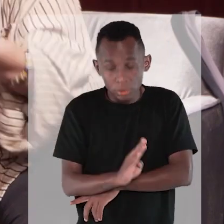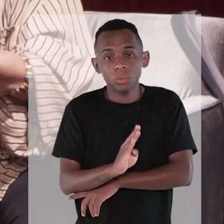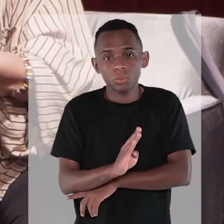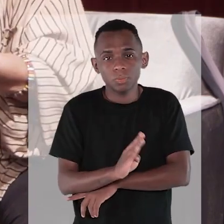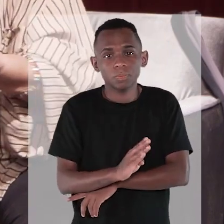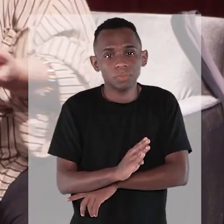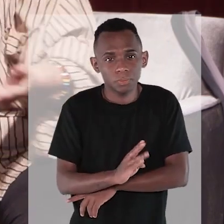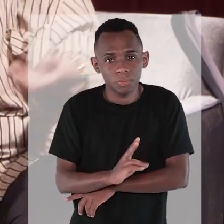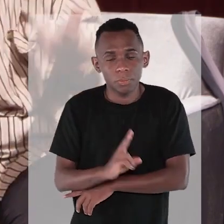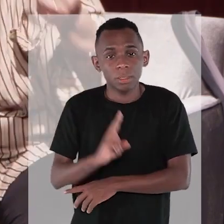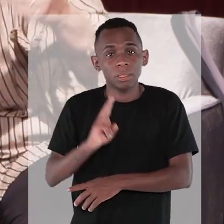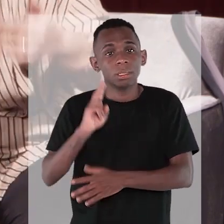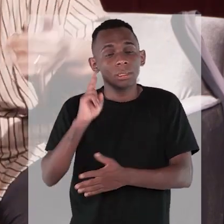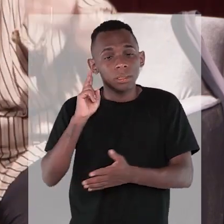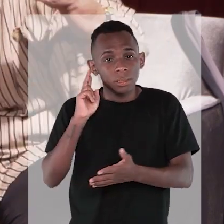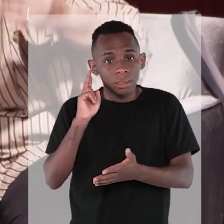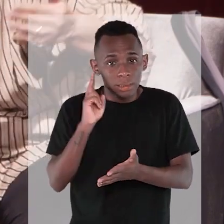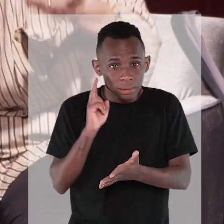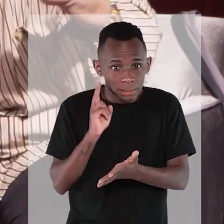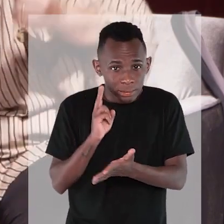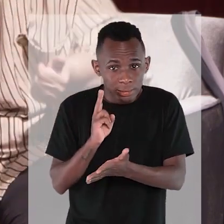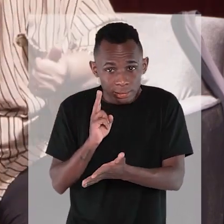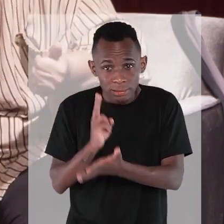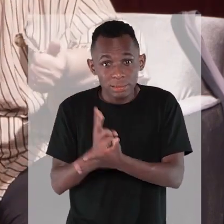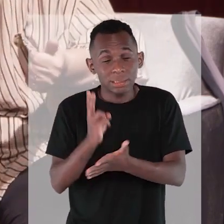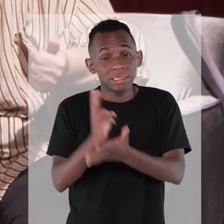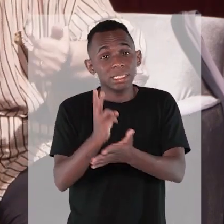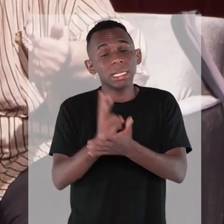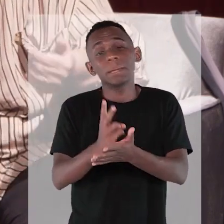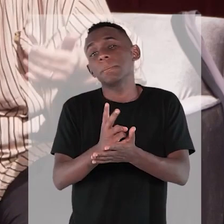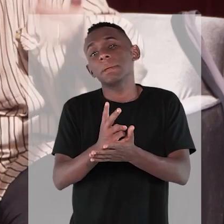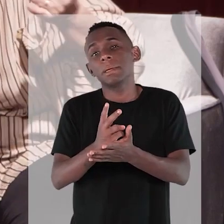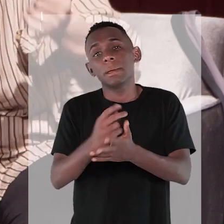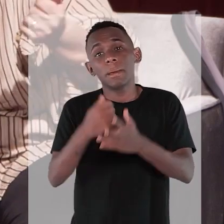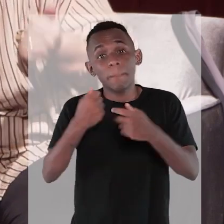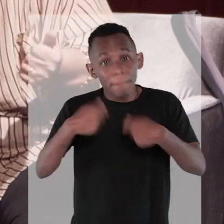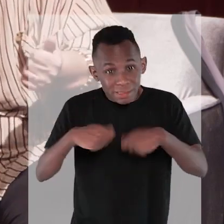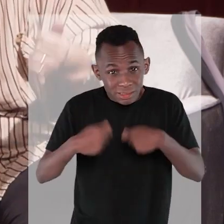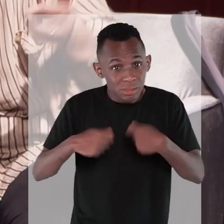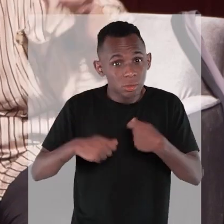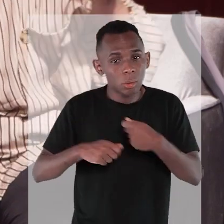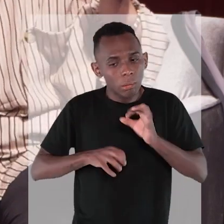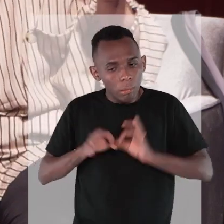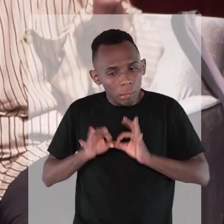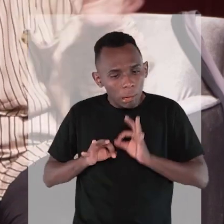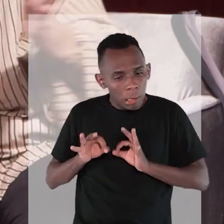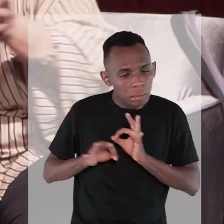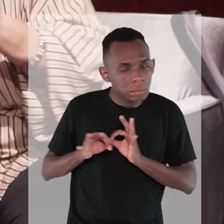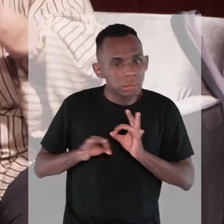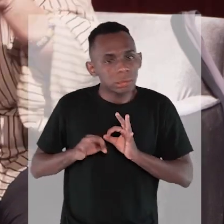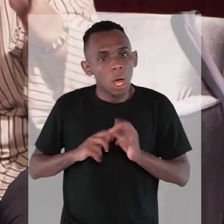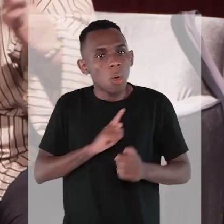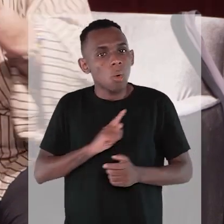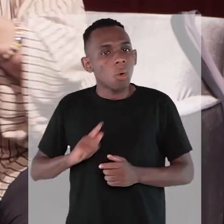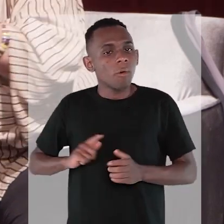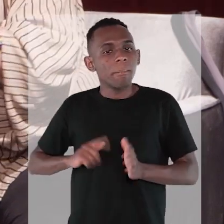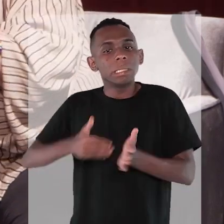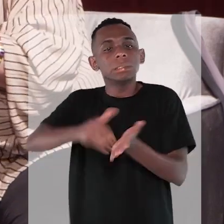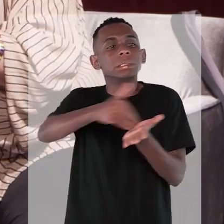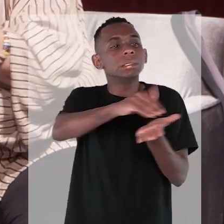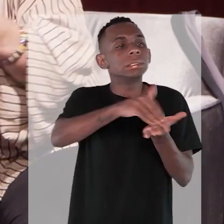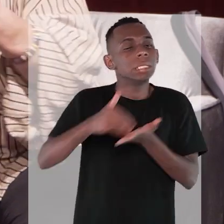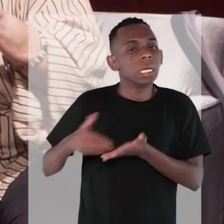a democracia sempre foi derrubada à força de golpes de Estado, né? O que aconteceu no Brasil e